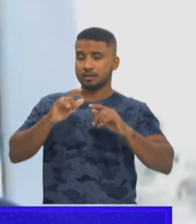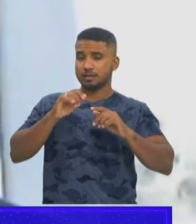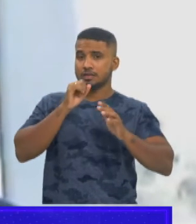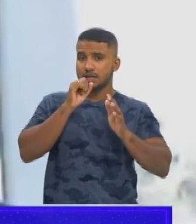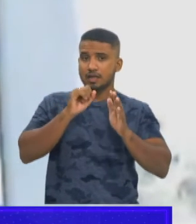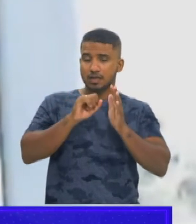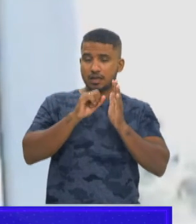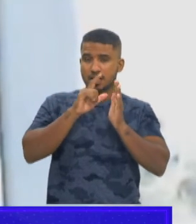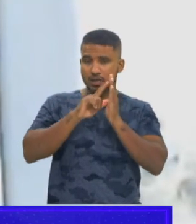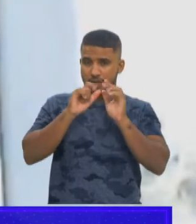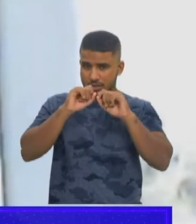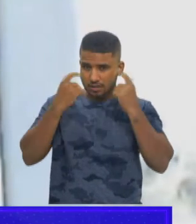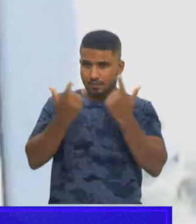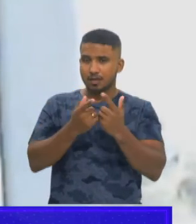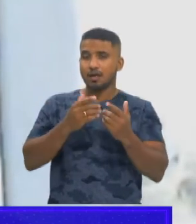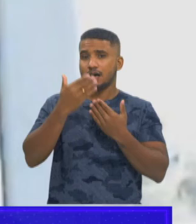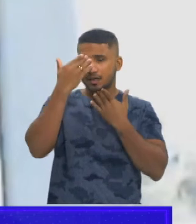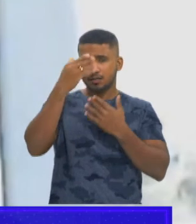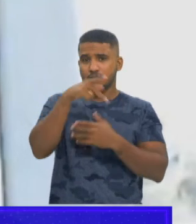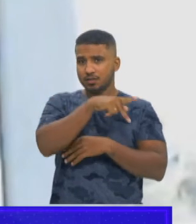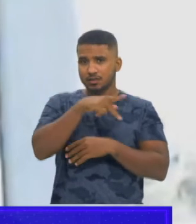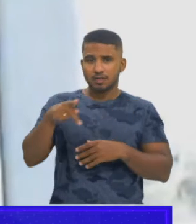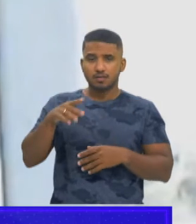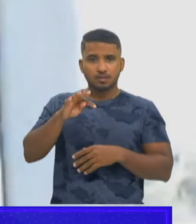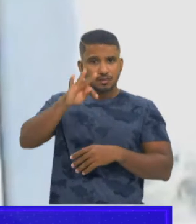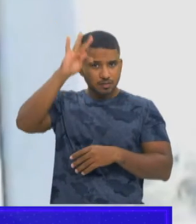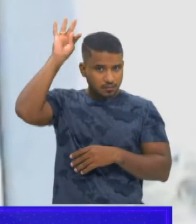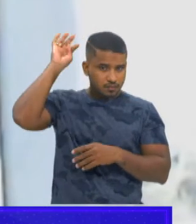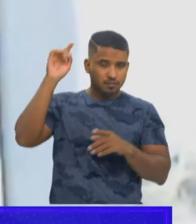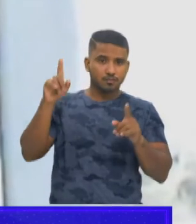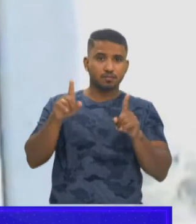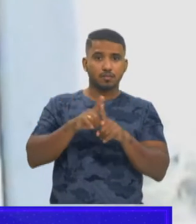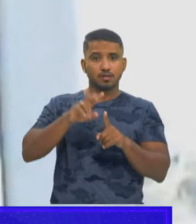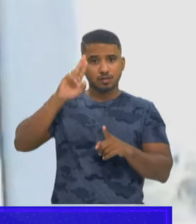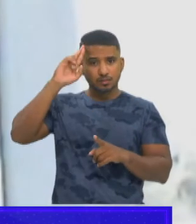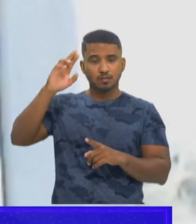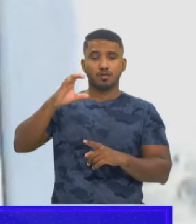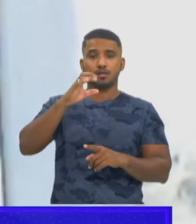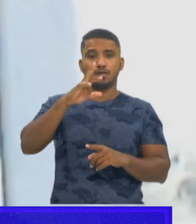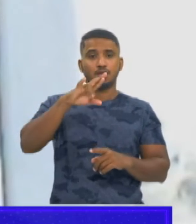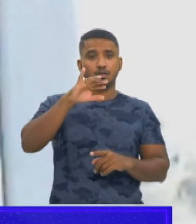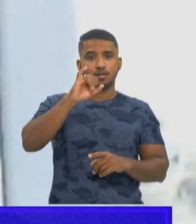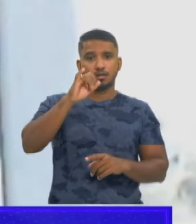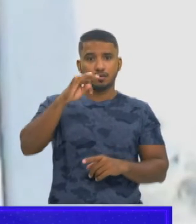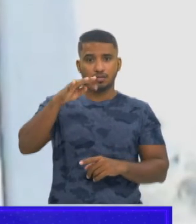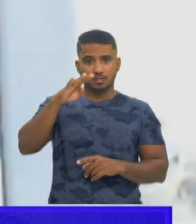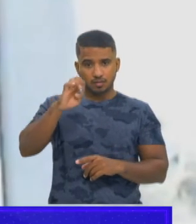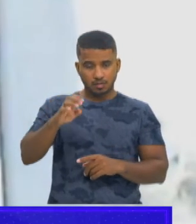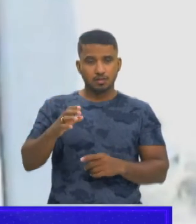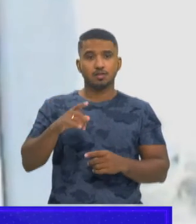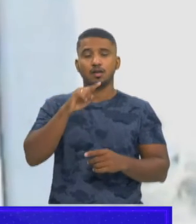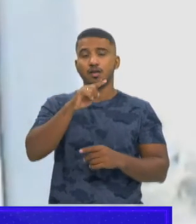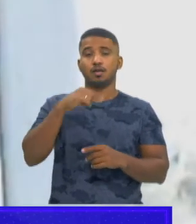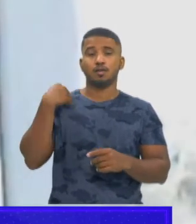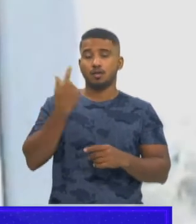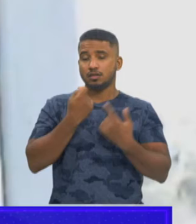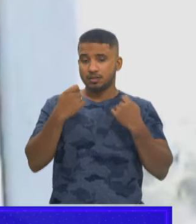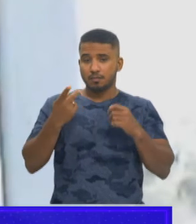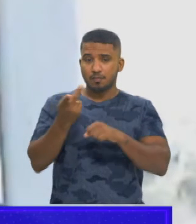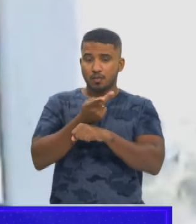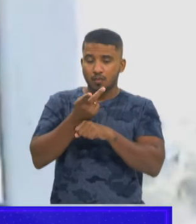inclusive ao presidente Temis, à diretora Cristiane Sequef, para que a gente sempre procure